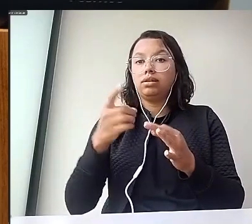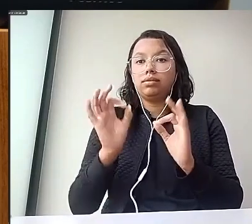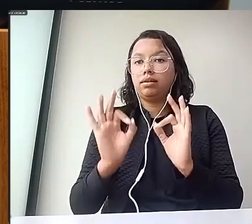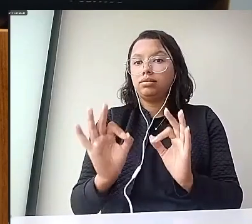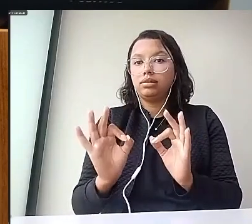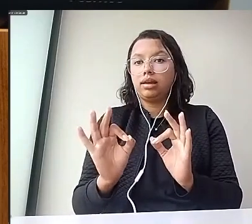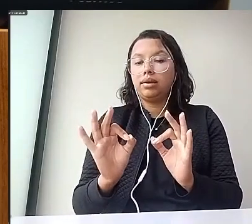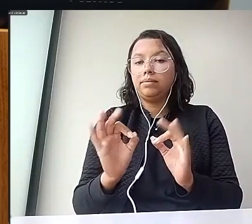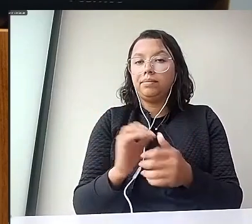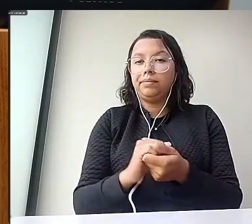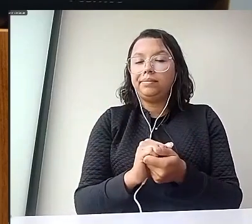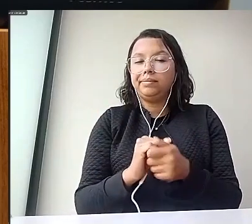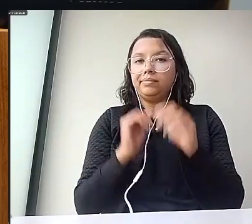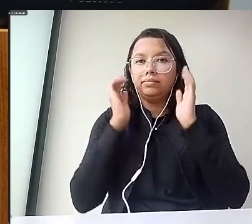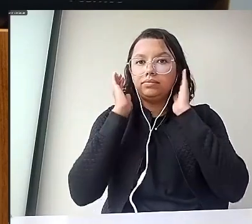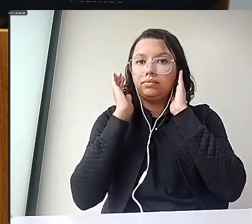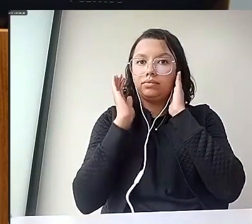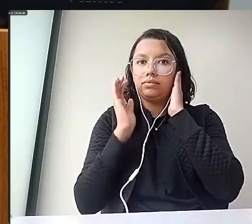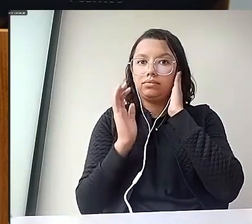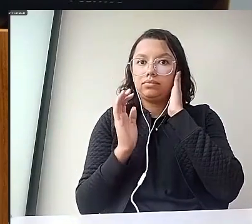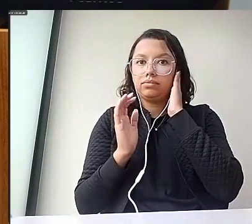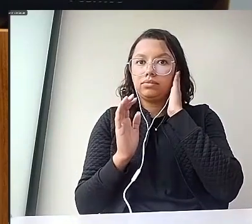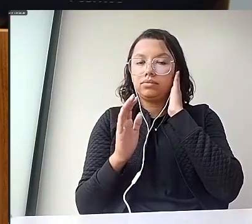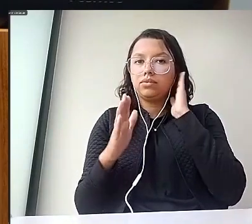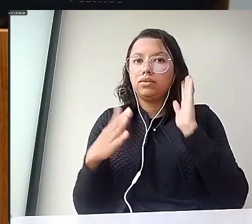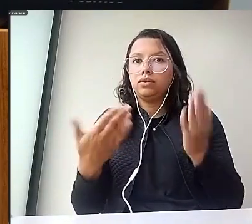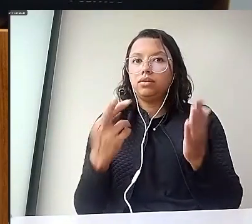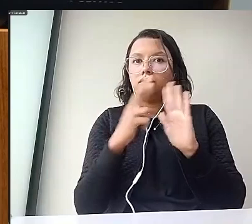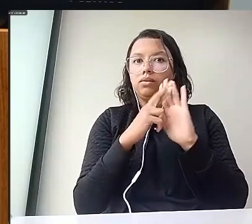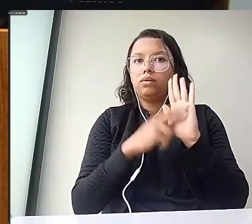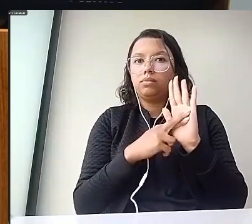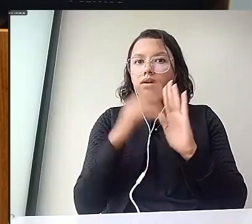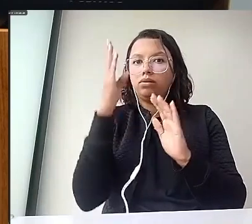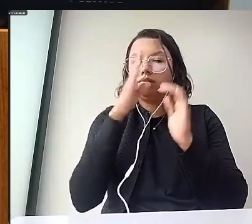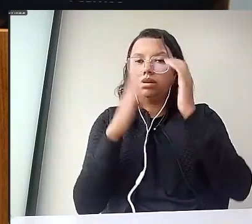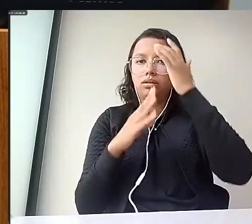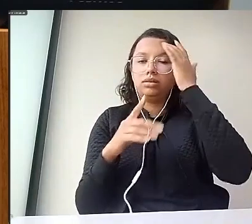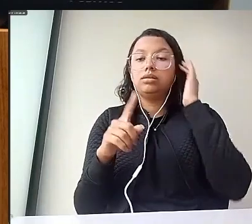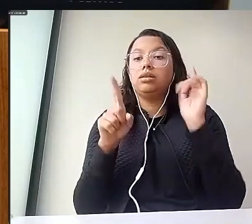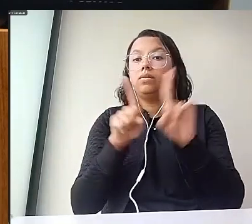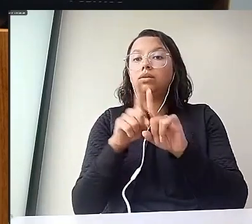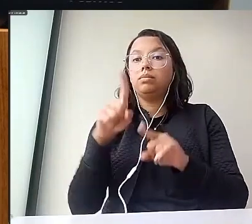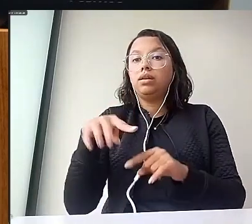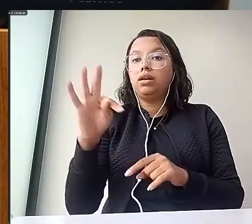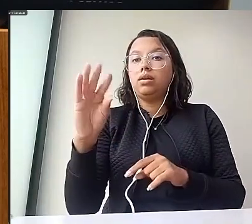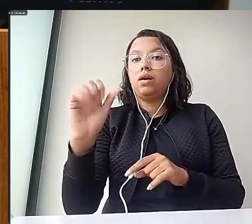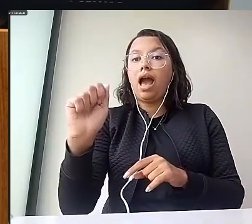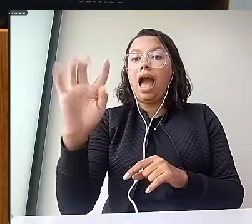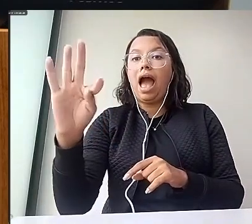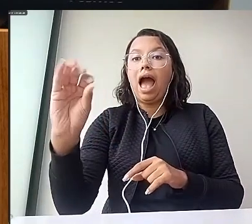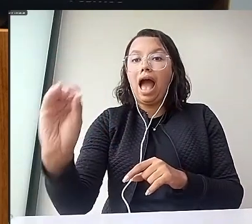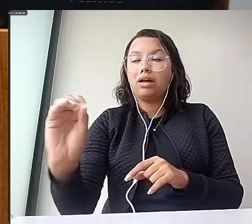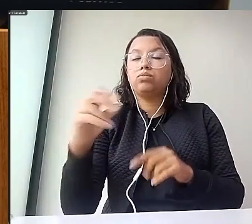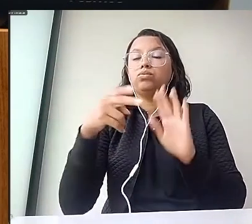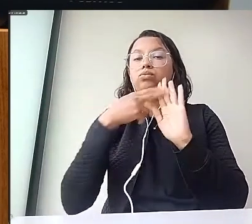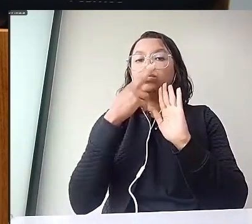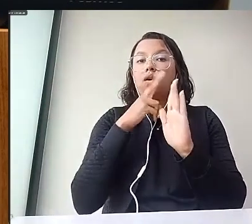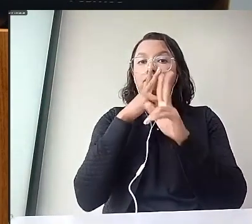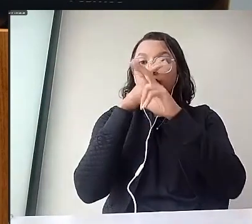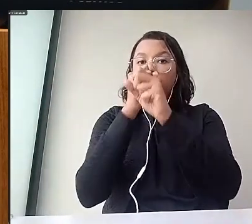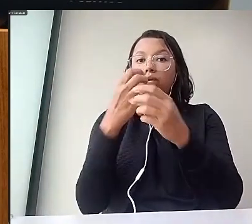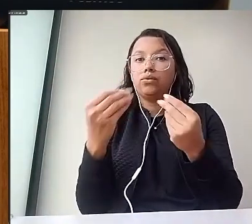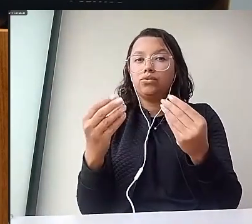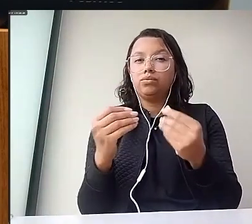Então, o regulamento no Brasil, ele também é um ato normativo muito forte, muito forte. Eu